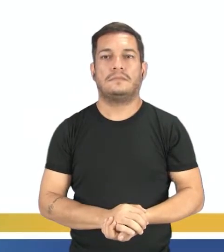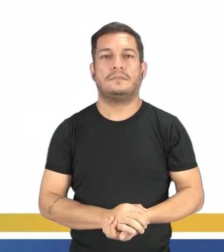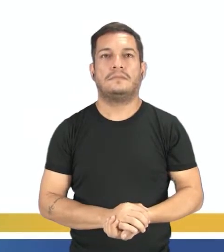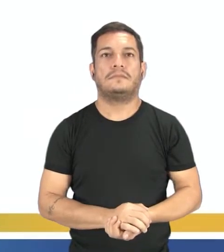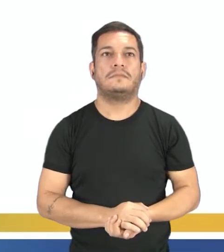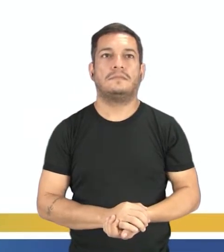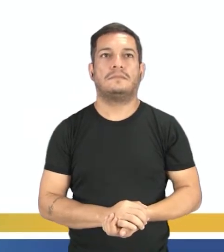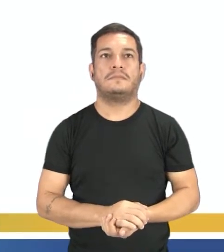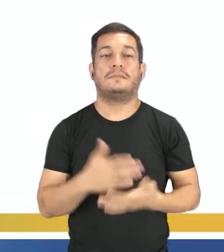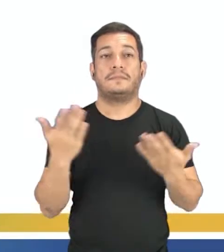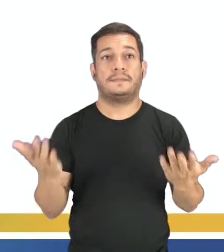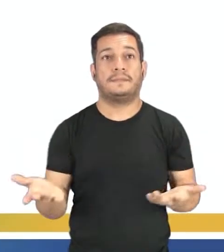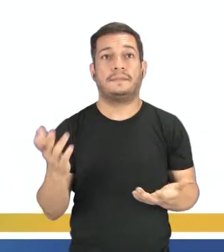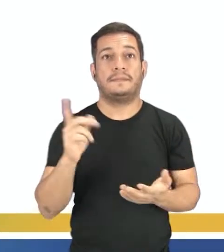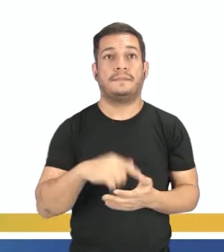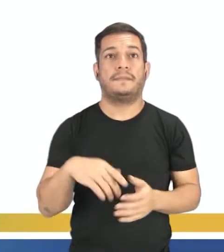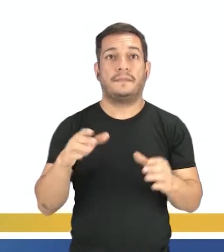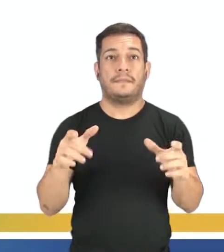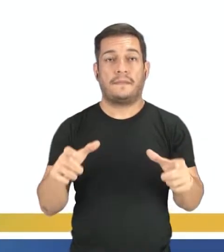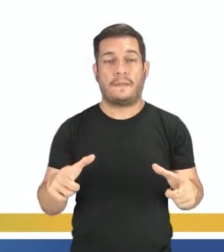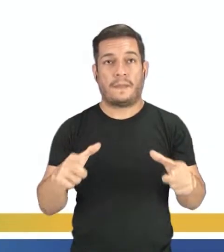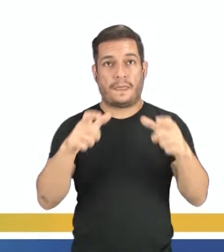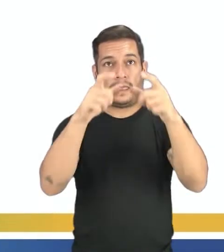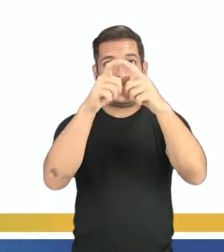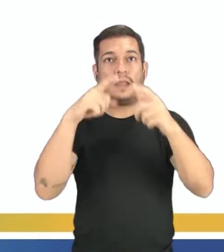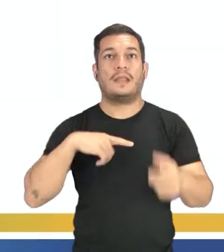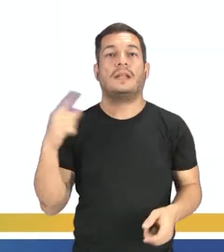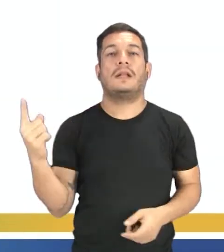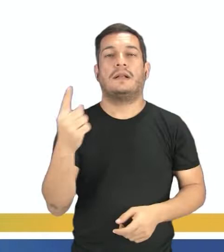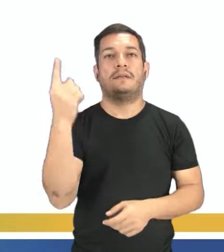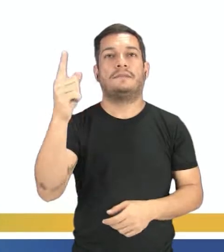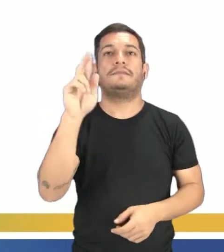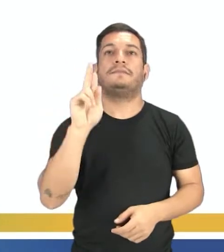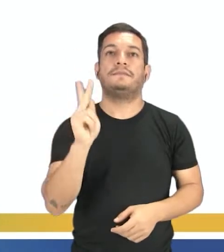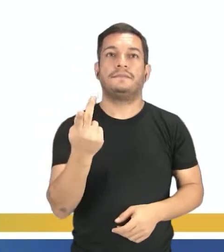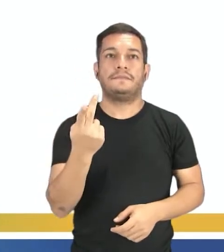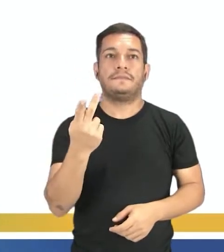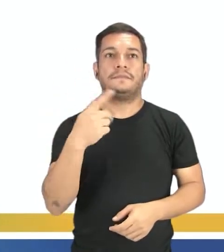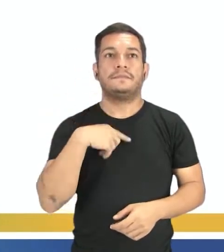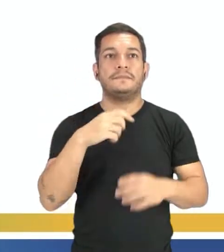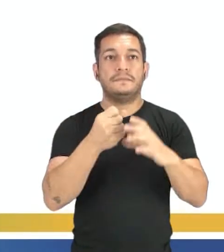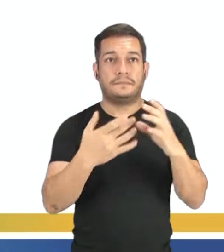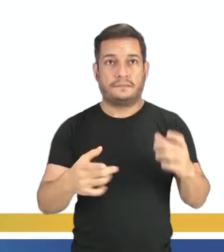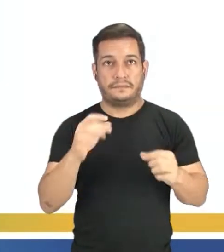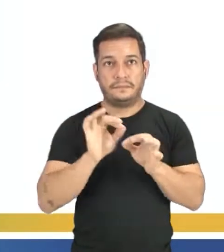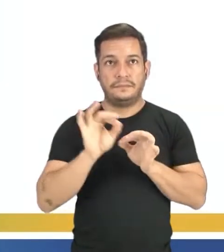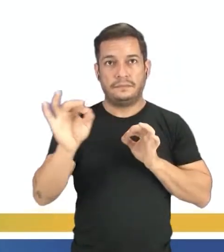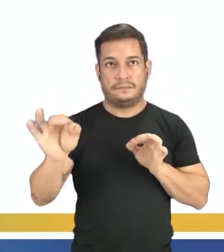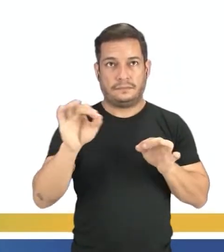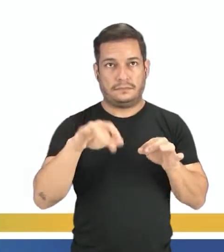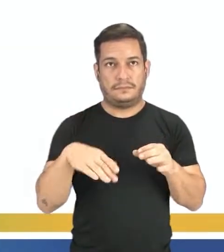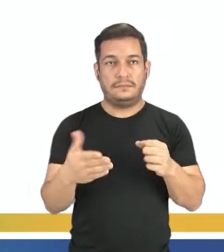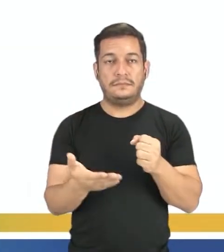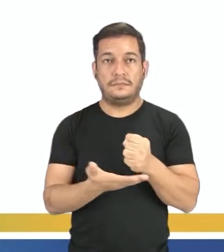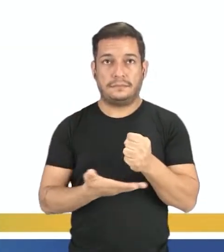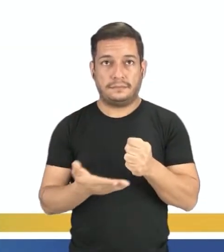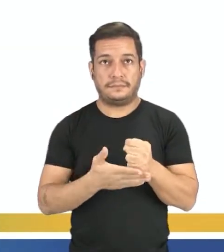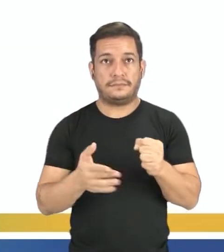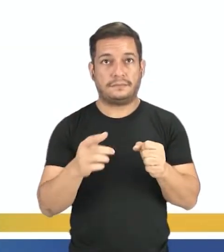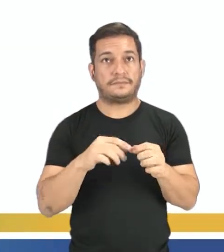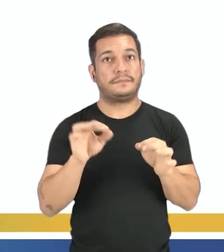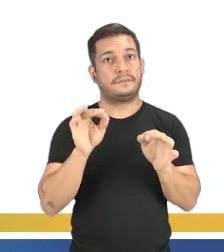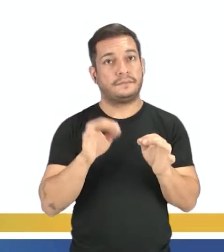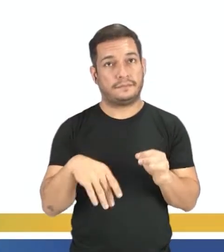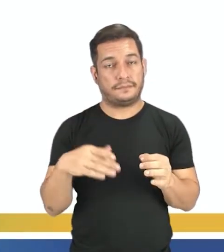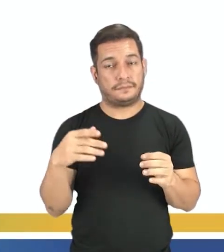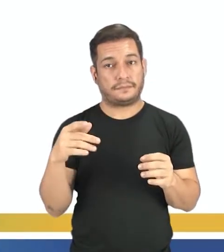Além disso, o cone possui altura H, caracterizada pela distância do vértice do cone ao plano